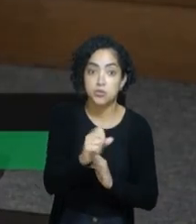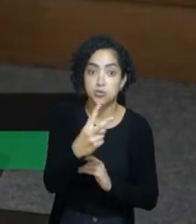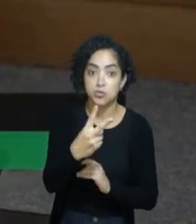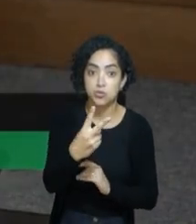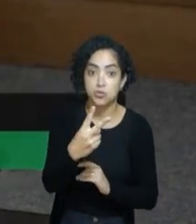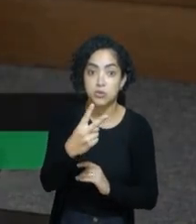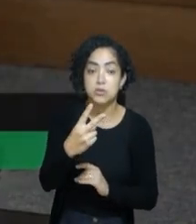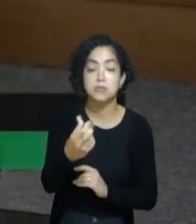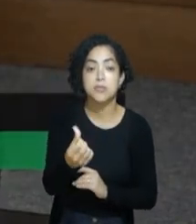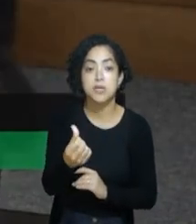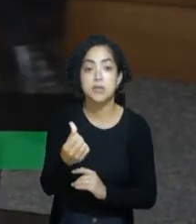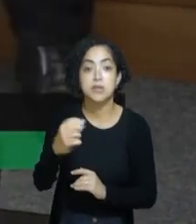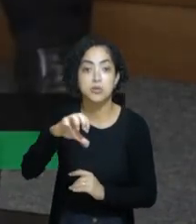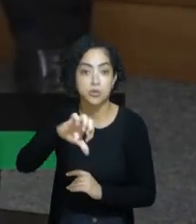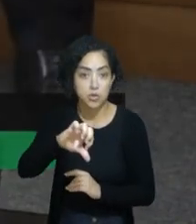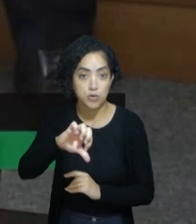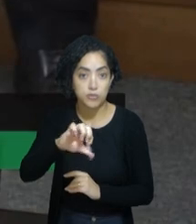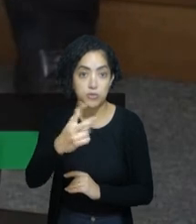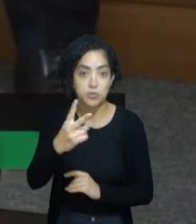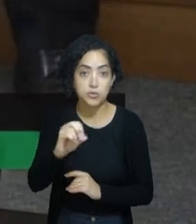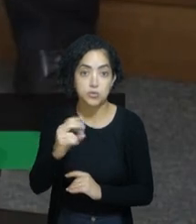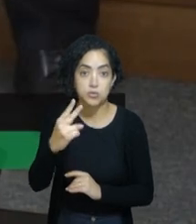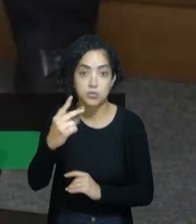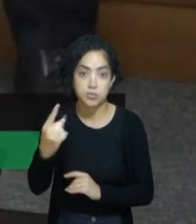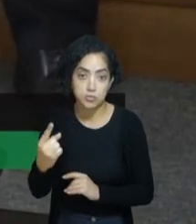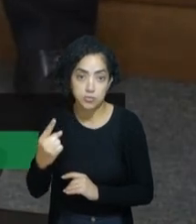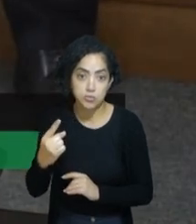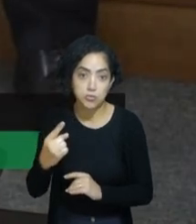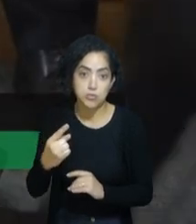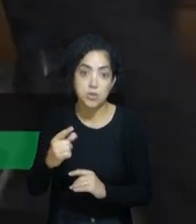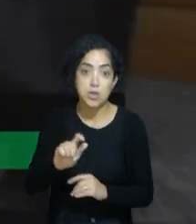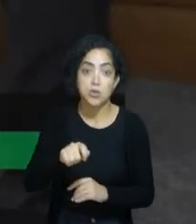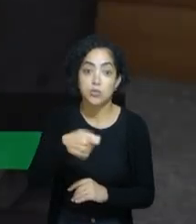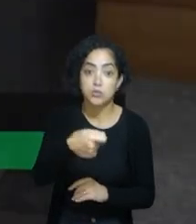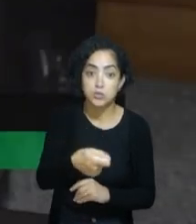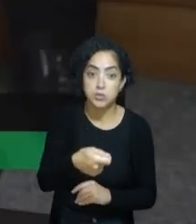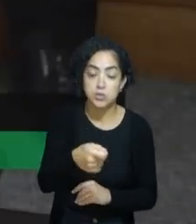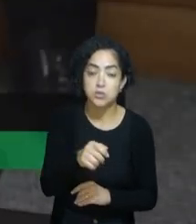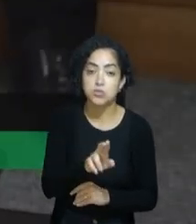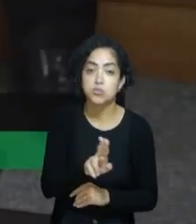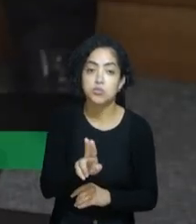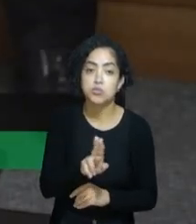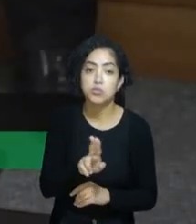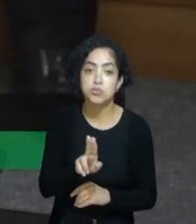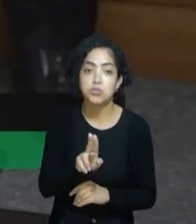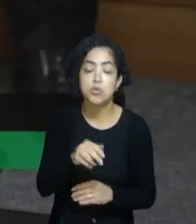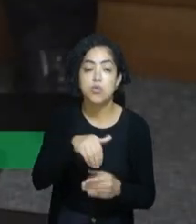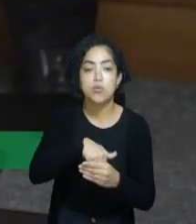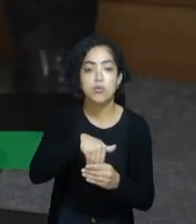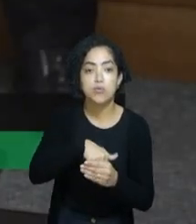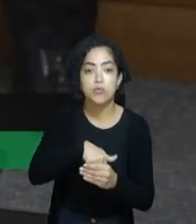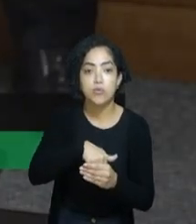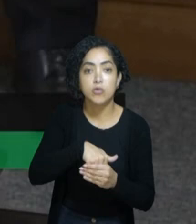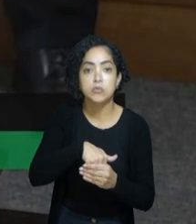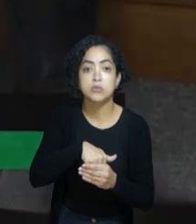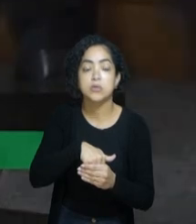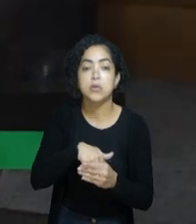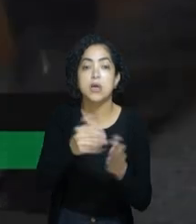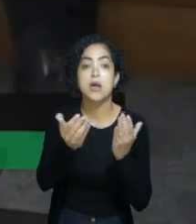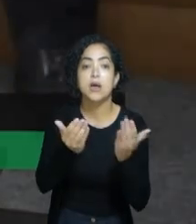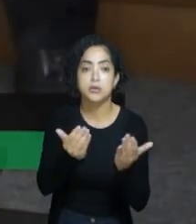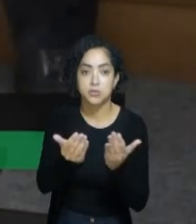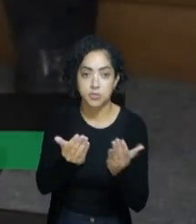269/2021 que regulamenta a concessão do título ante o exposto Voto no âmbito dessa comissão pela